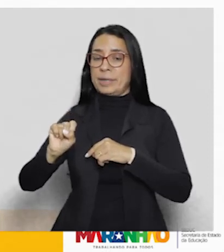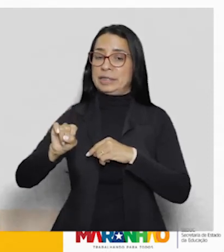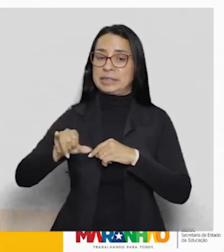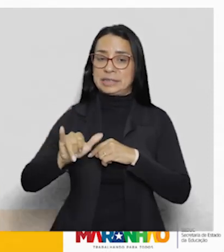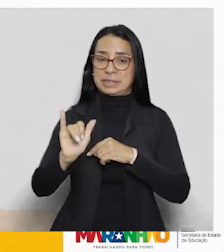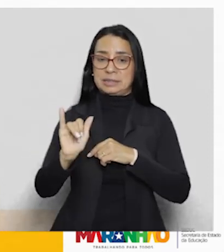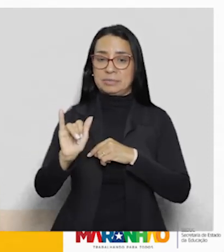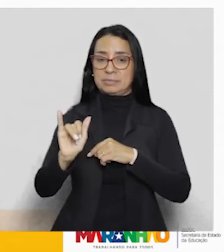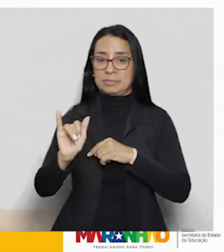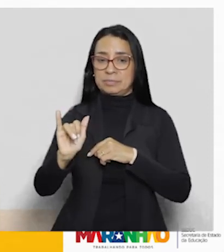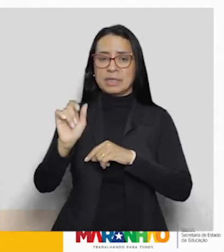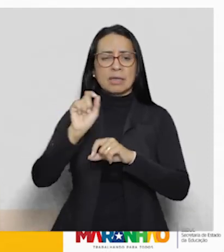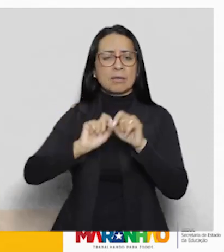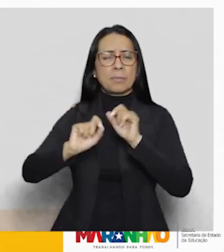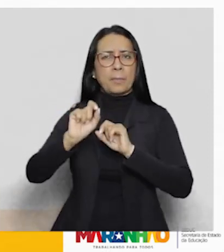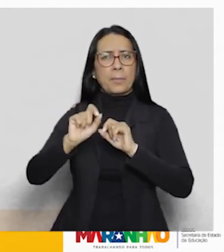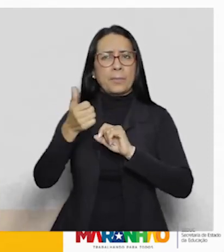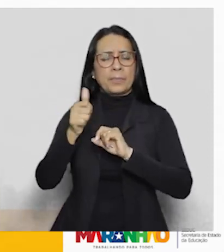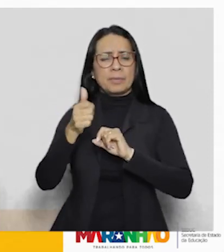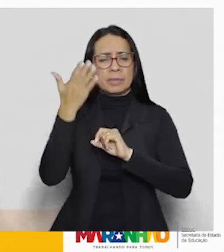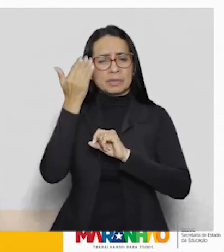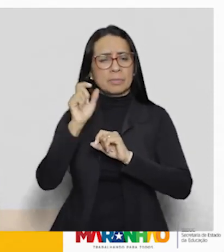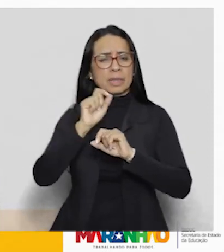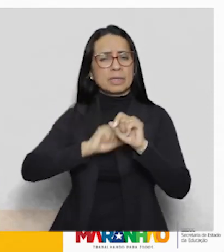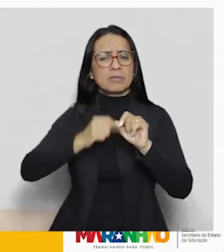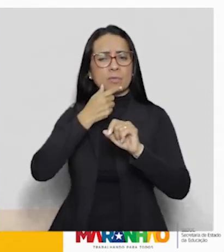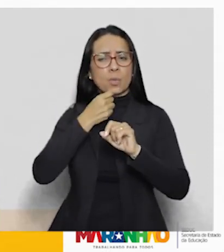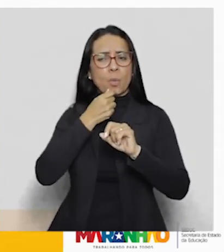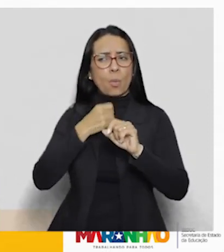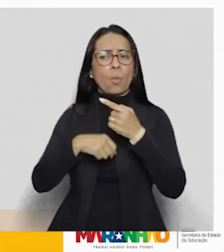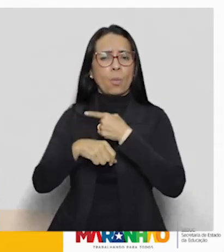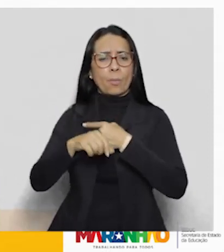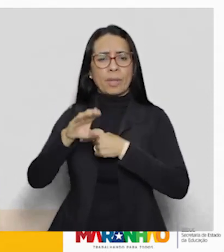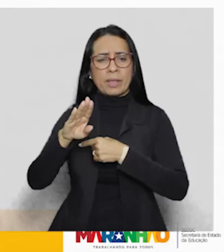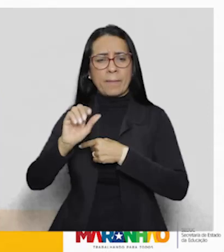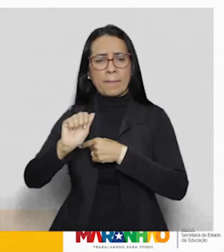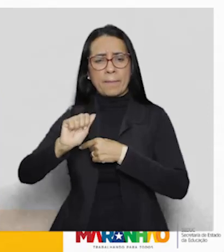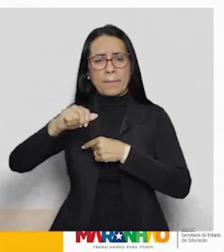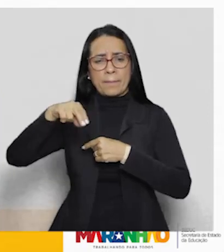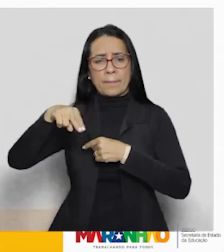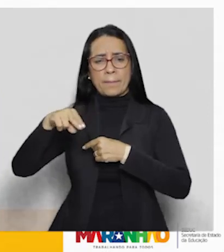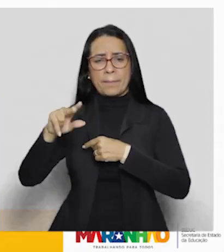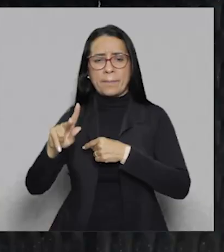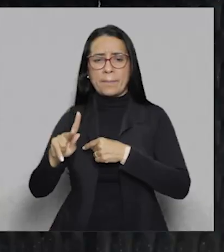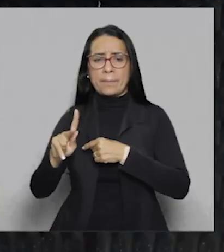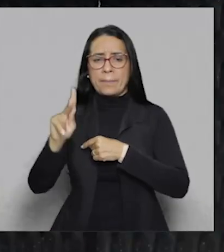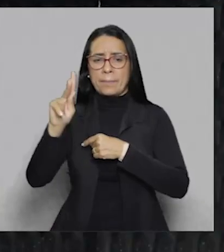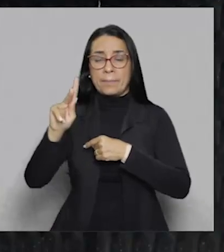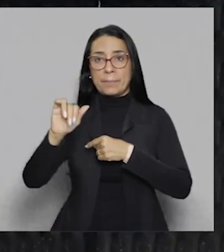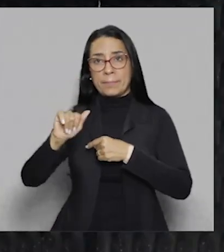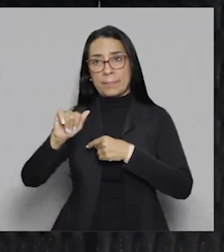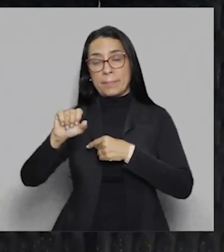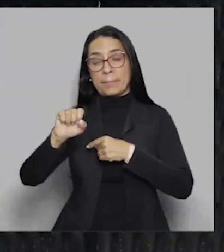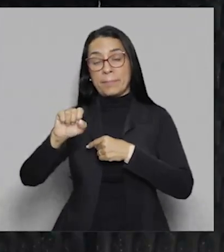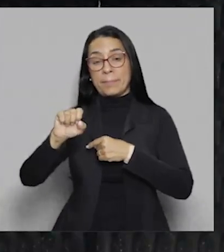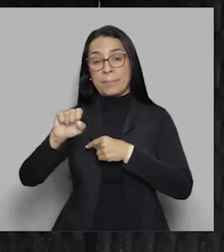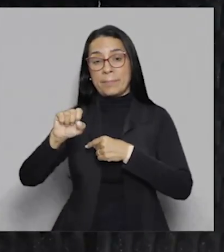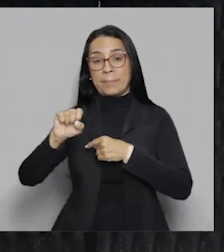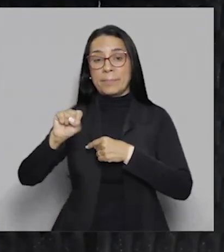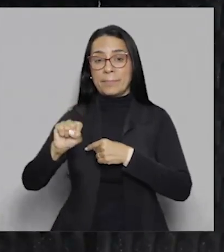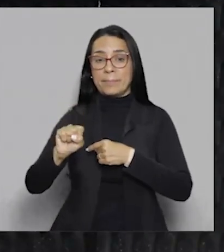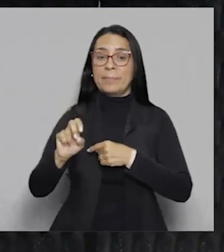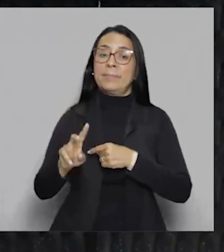saber quem foi Banksy. E já que a gente falou do nome da rede social, eu sempre brinco sobre isso. As redes sociais são os